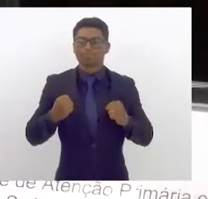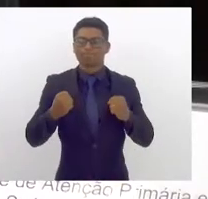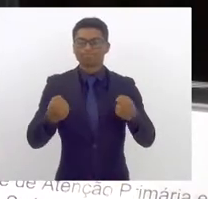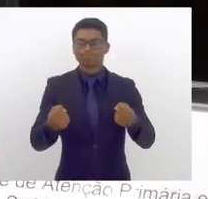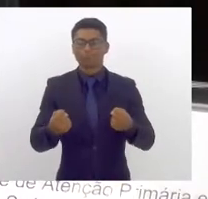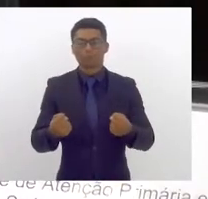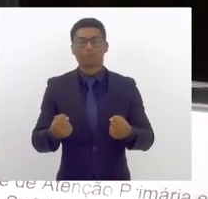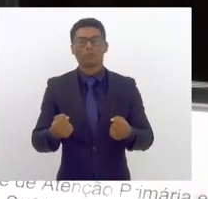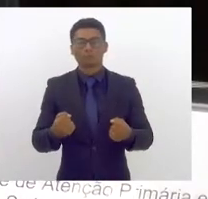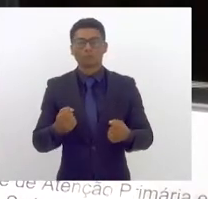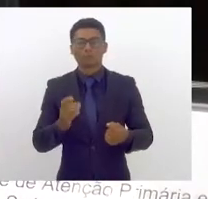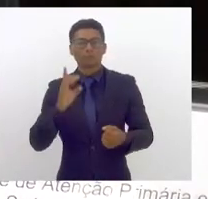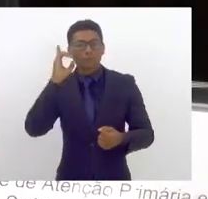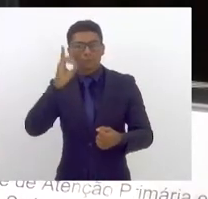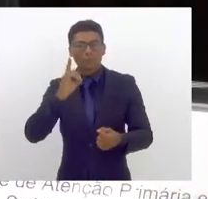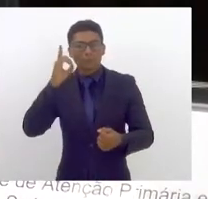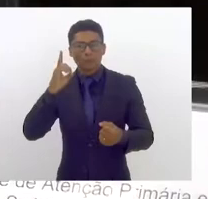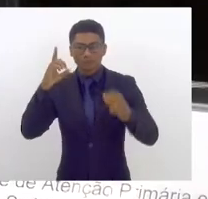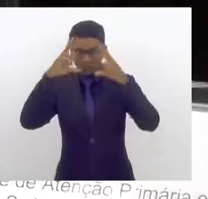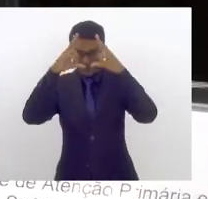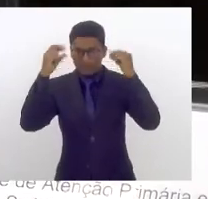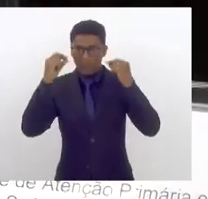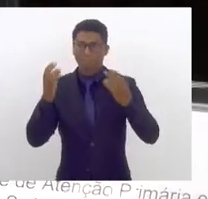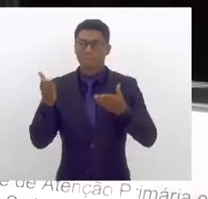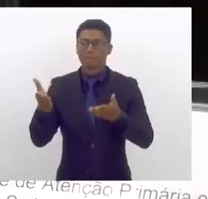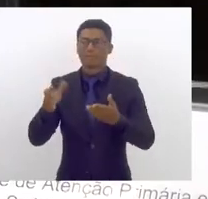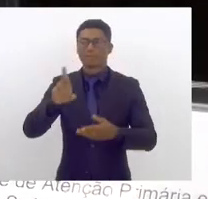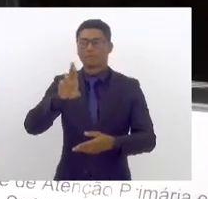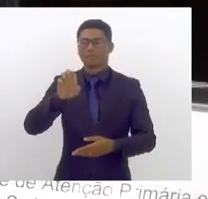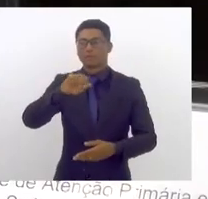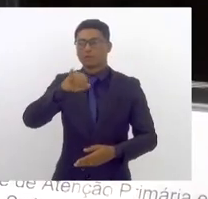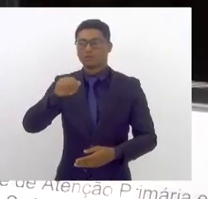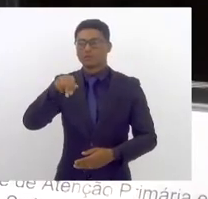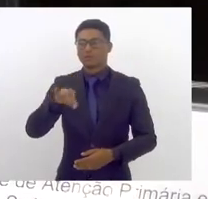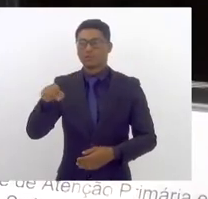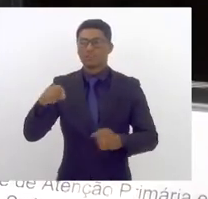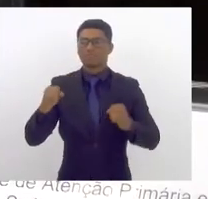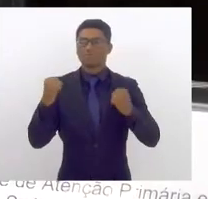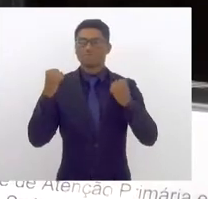da deputada estadual enfermeira Rejane e